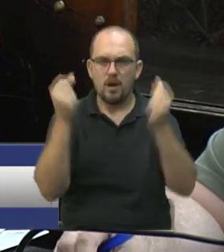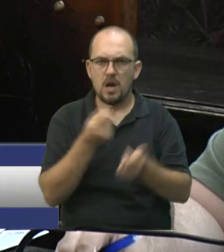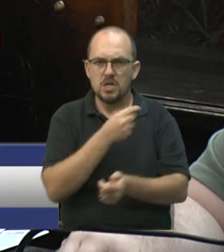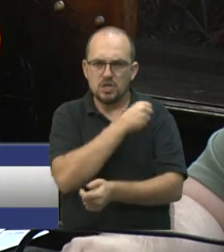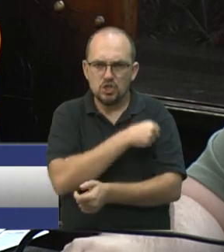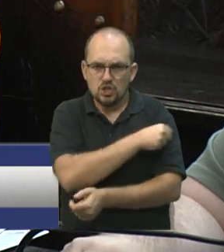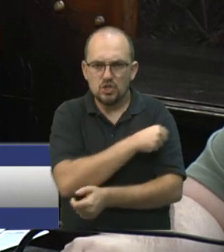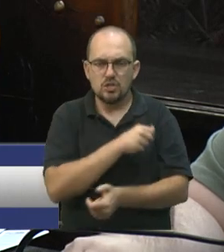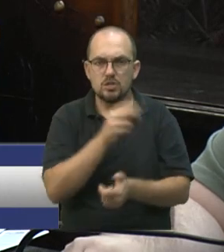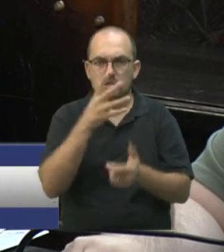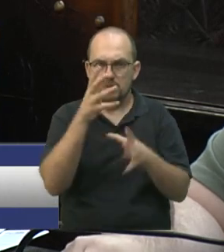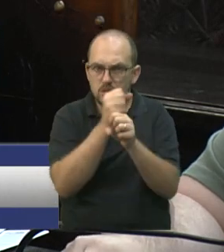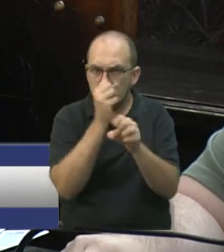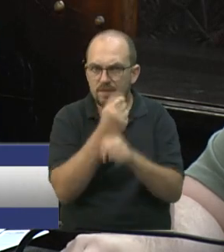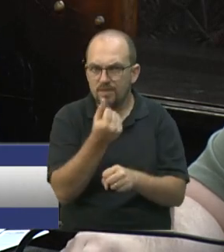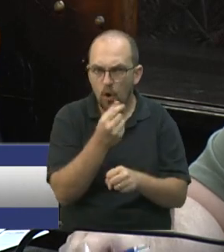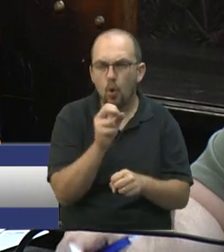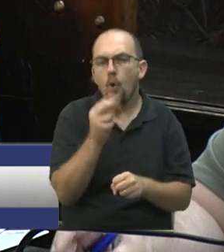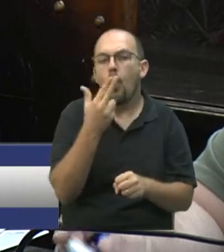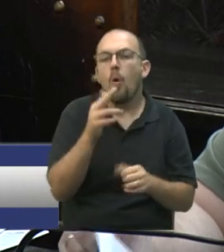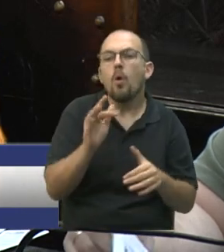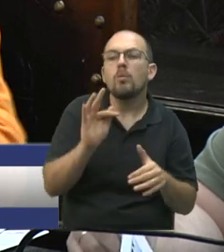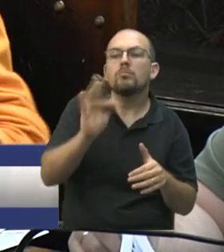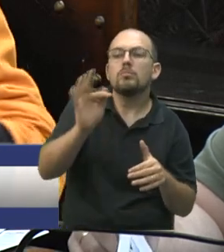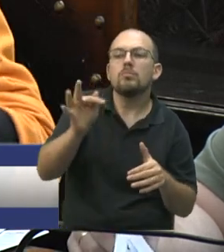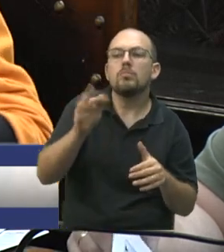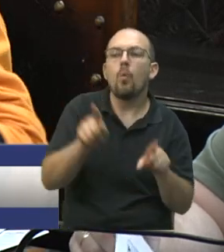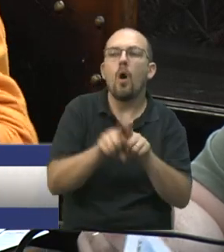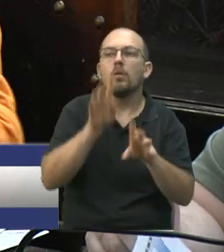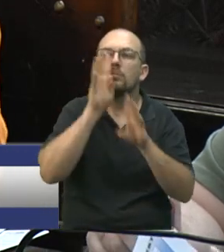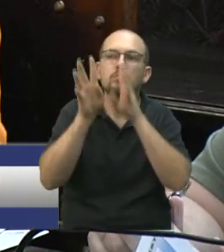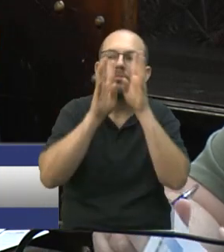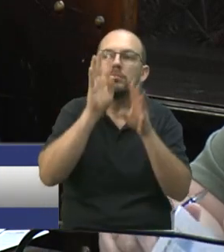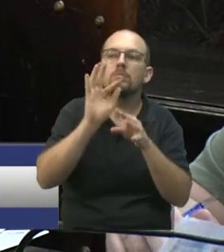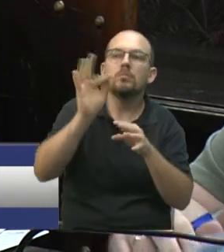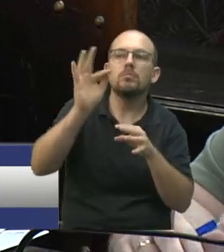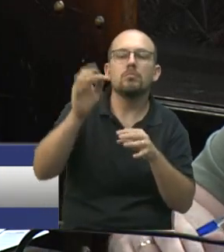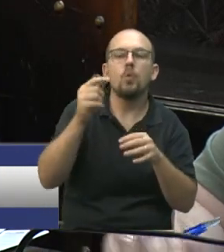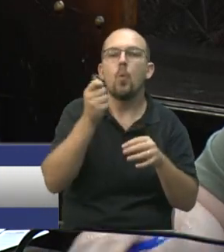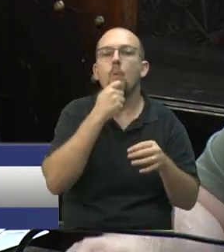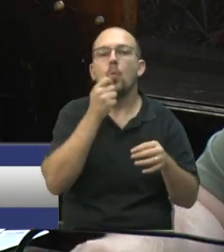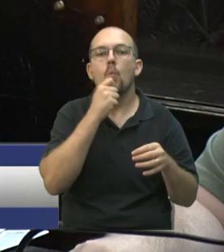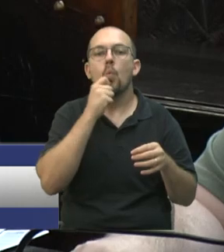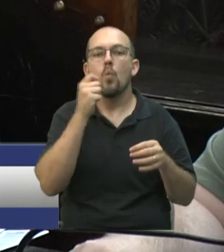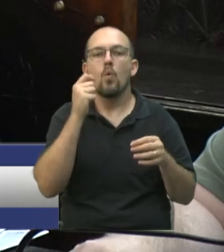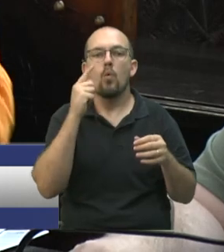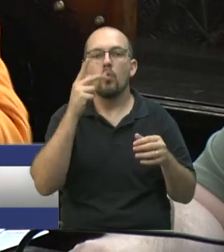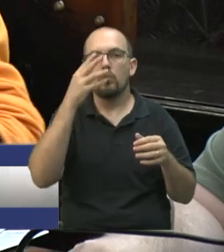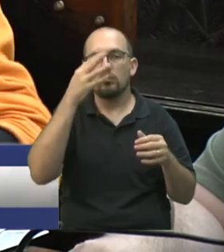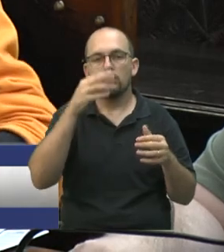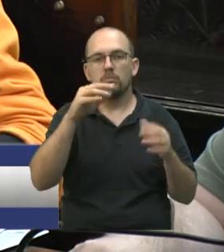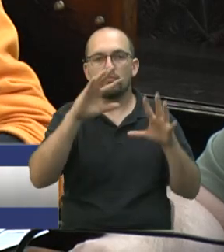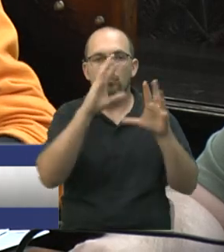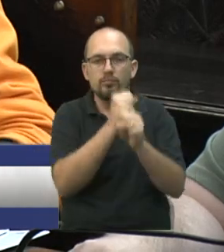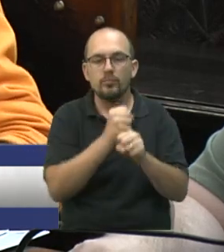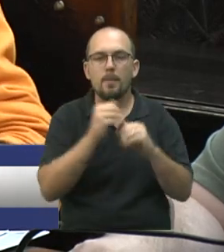esses valores? Ou isso aqui é projeção sem considerar os pisos que têm sido aprovados, inclusive dos agentes comunitários